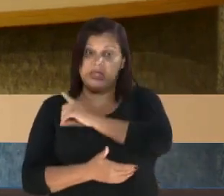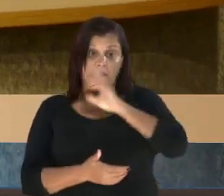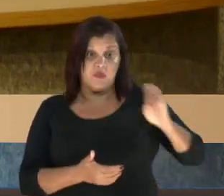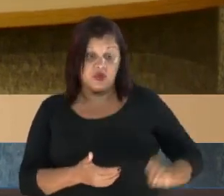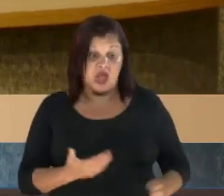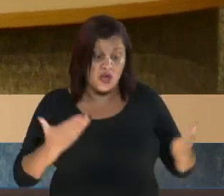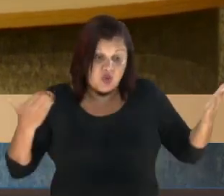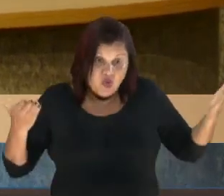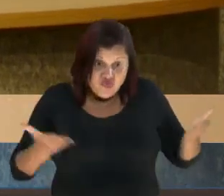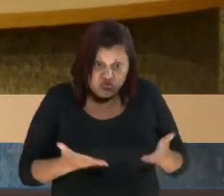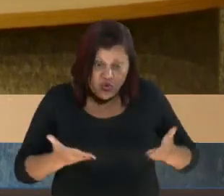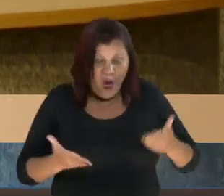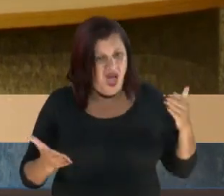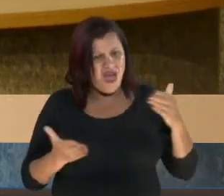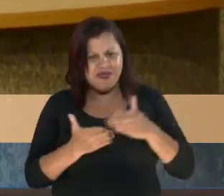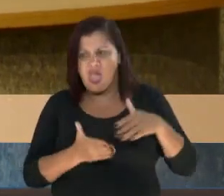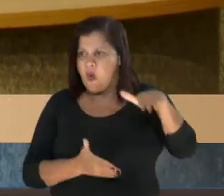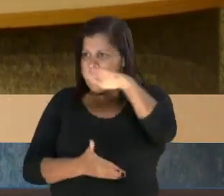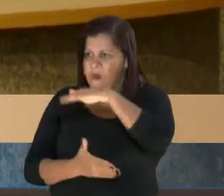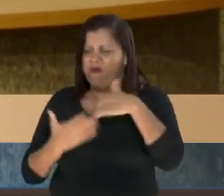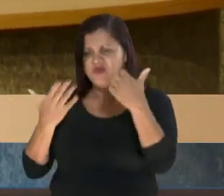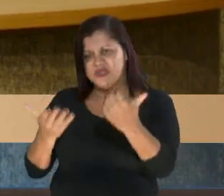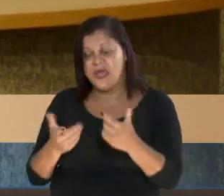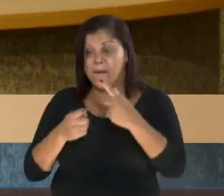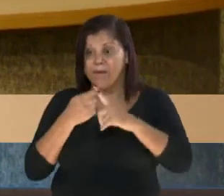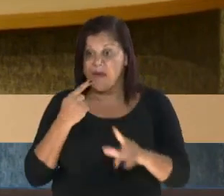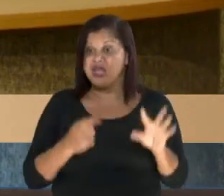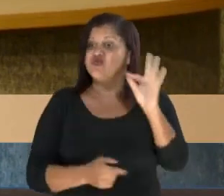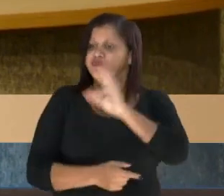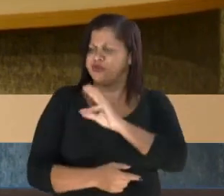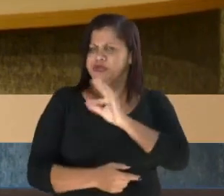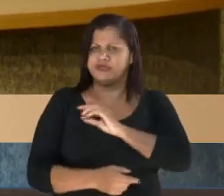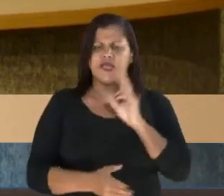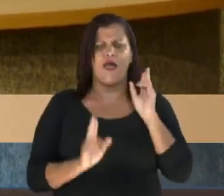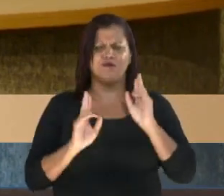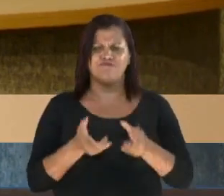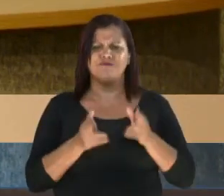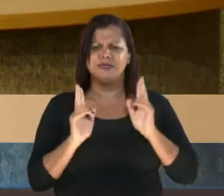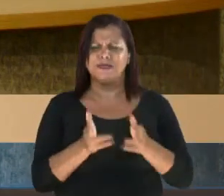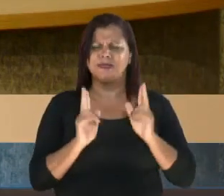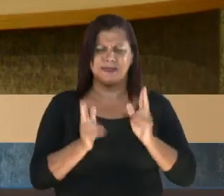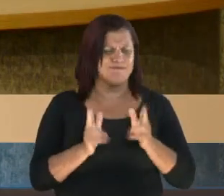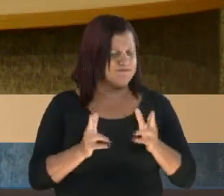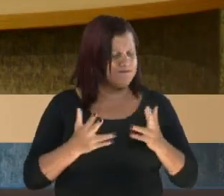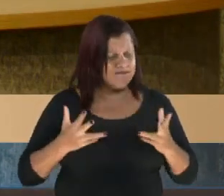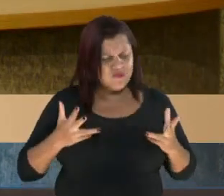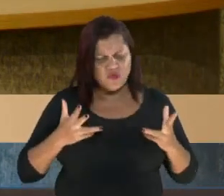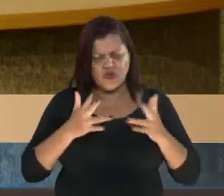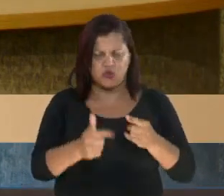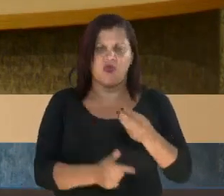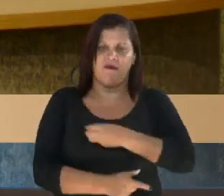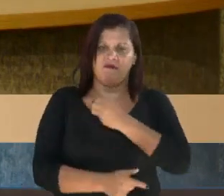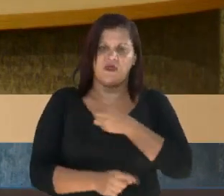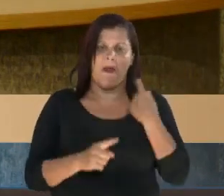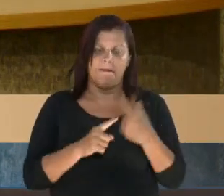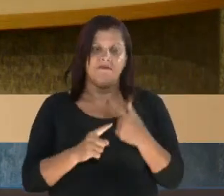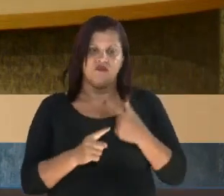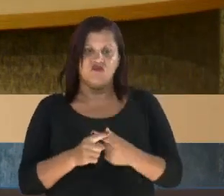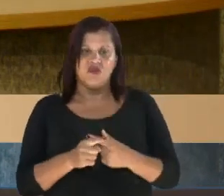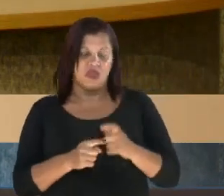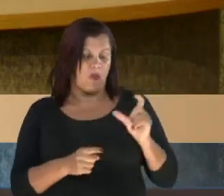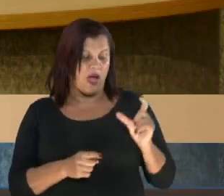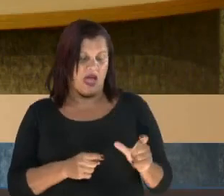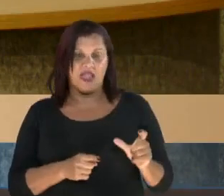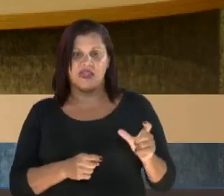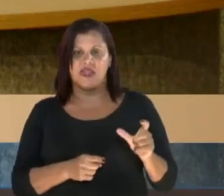estou até o dia que o povo quiser mas policial eu serei até o resto da minha vida porque também tem uma carteira de